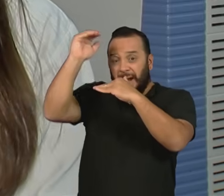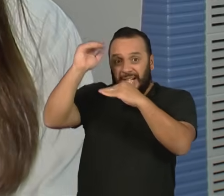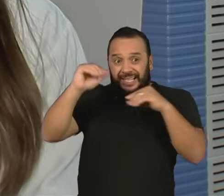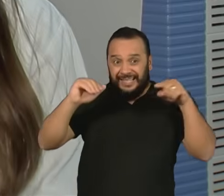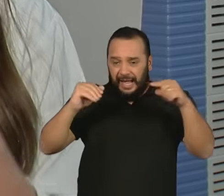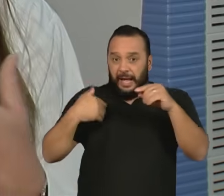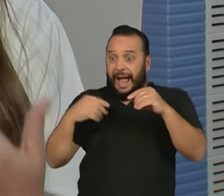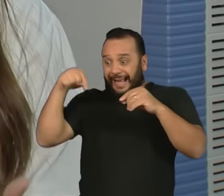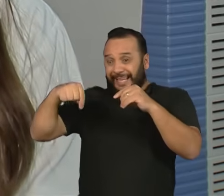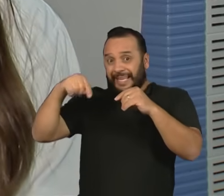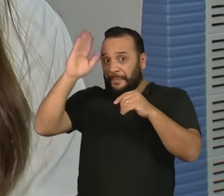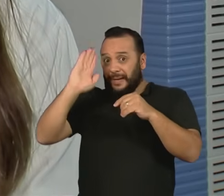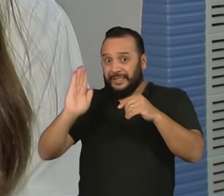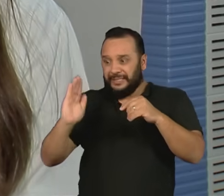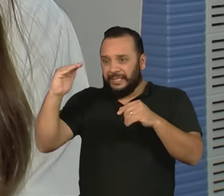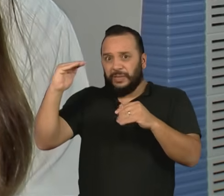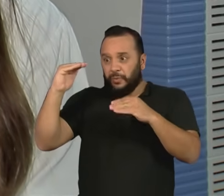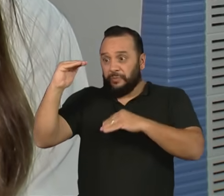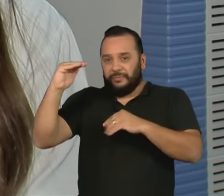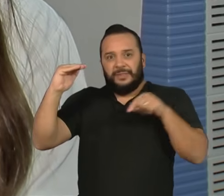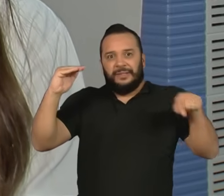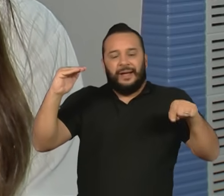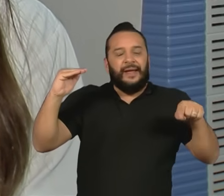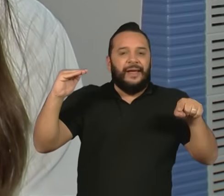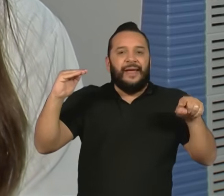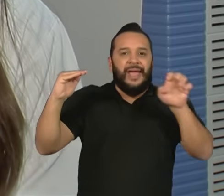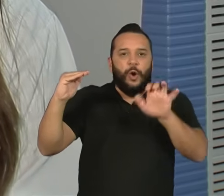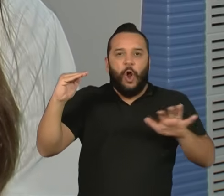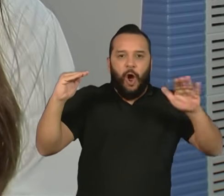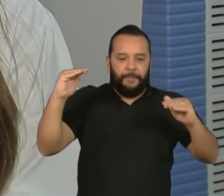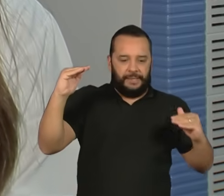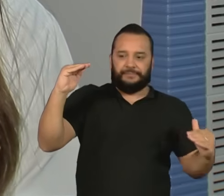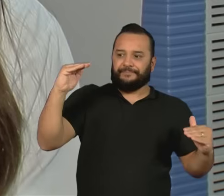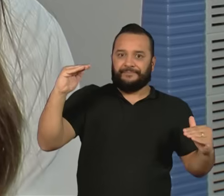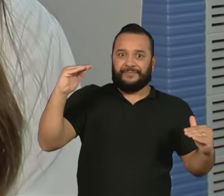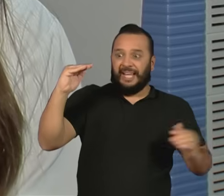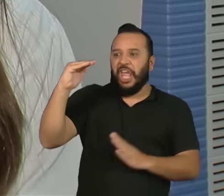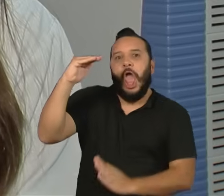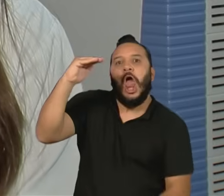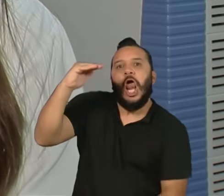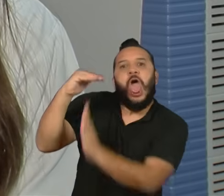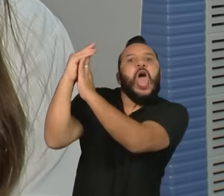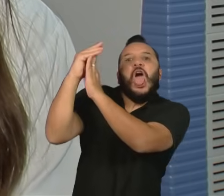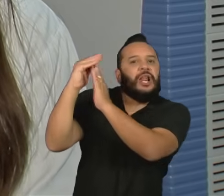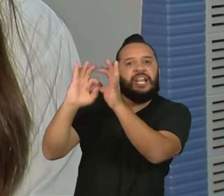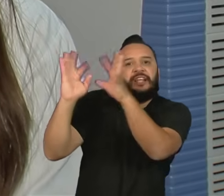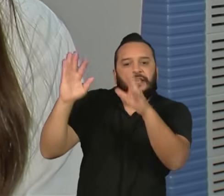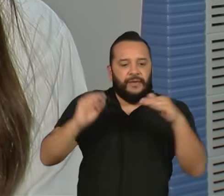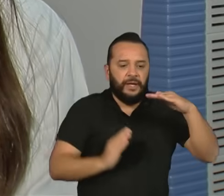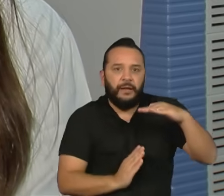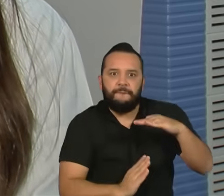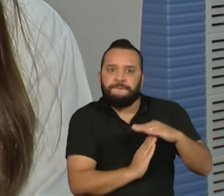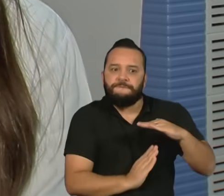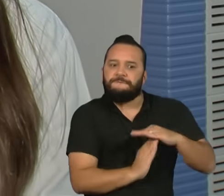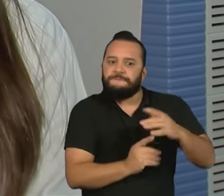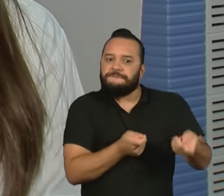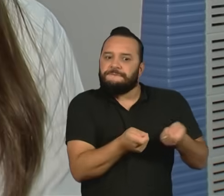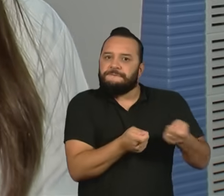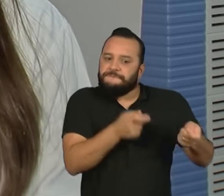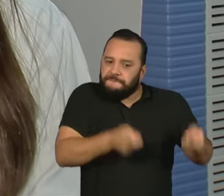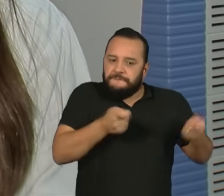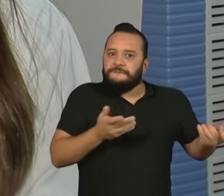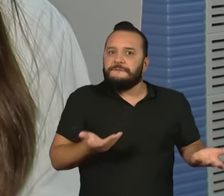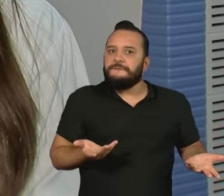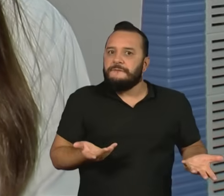estabelecidos ou os valores máximos permitidos quando estes estão dentro de uma legislação. A outra é a frequência